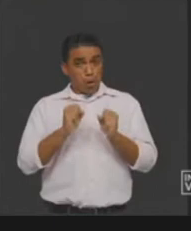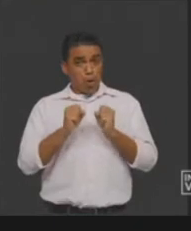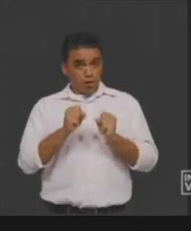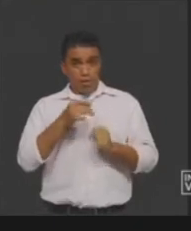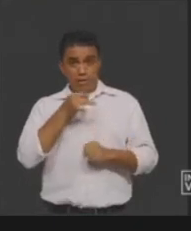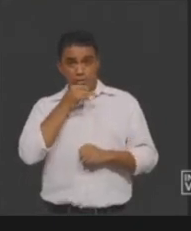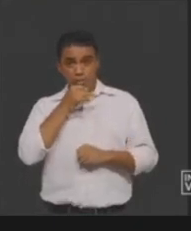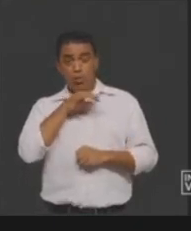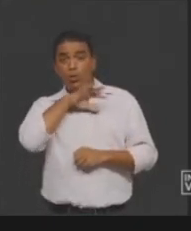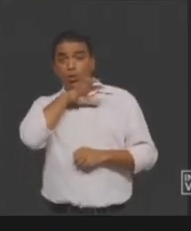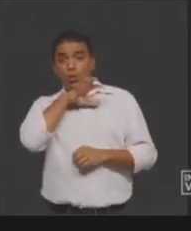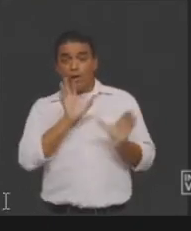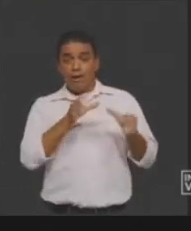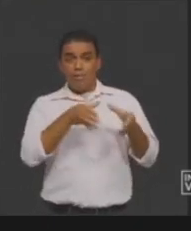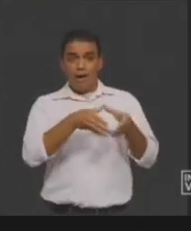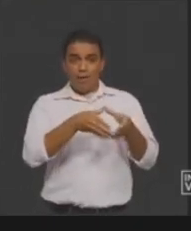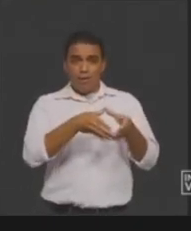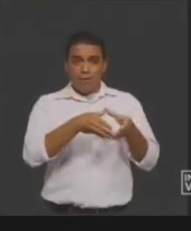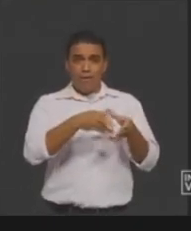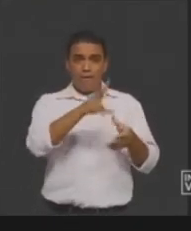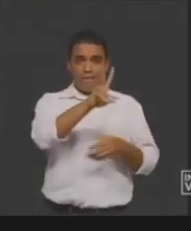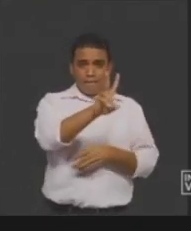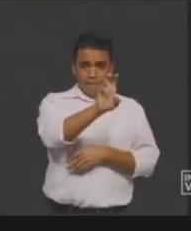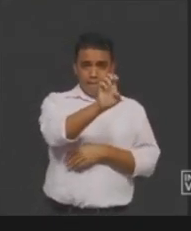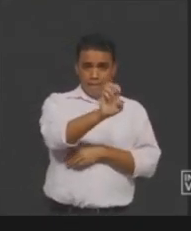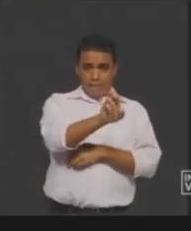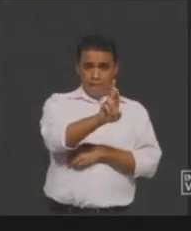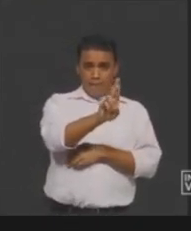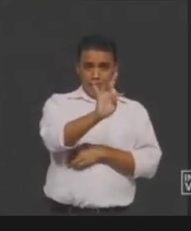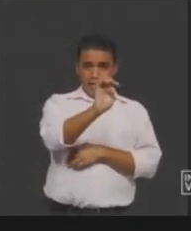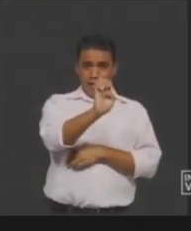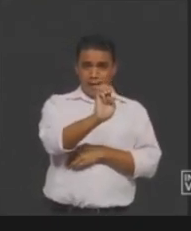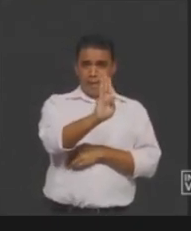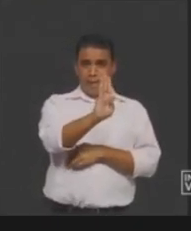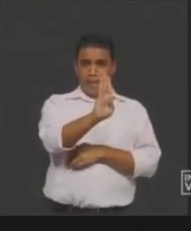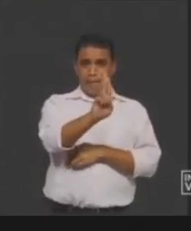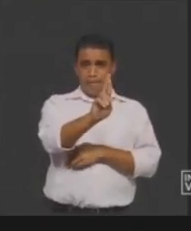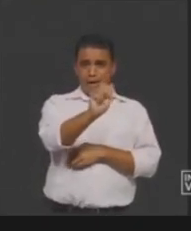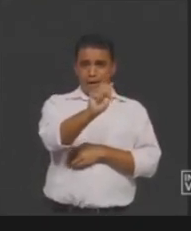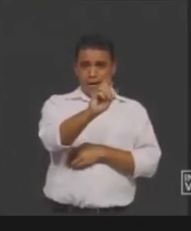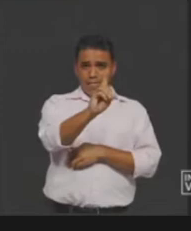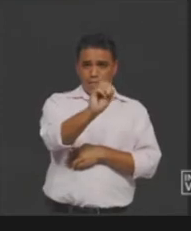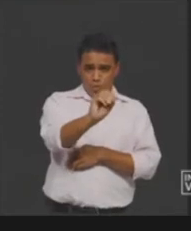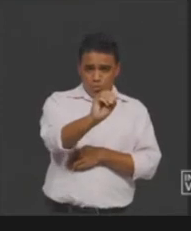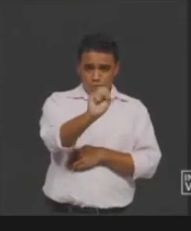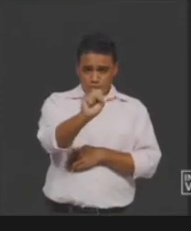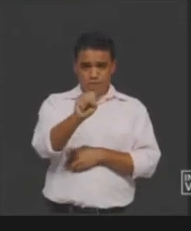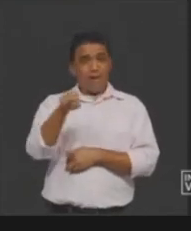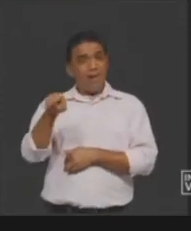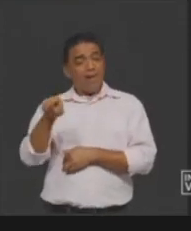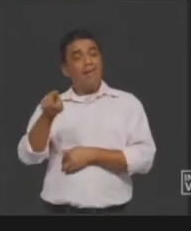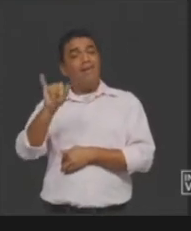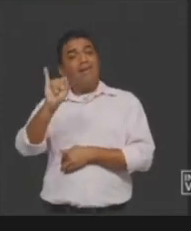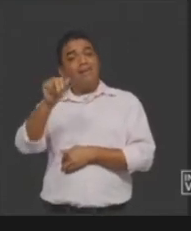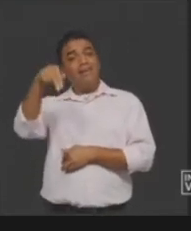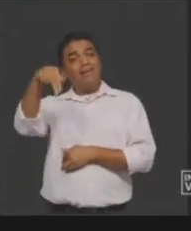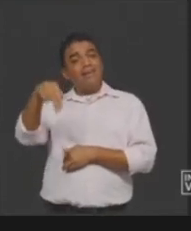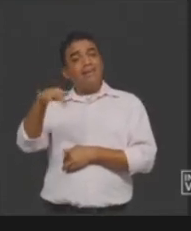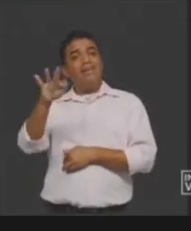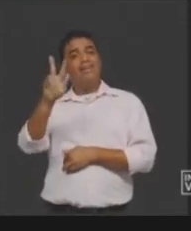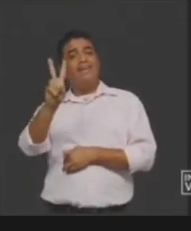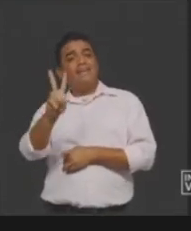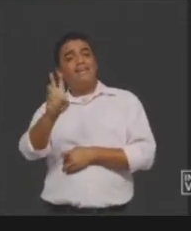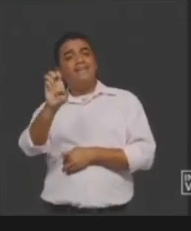exemplo, em vertebrados e invertebrados. Mas essa divisão é apenas artificial. Ela não tem um valor